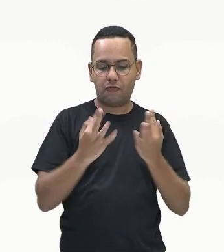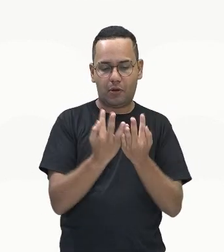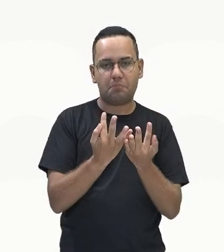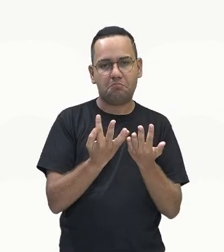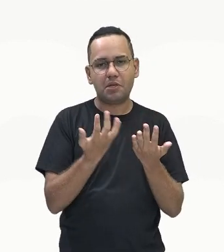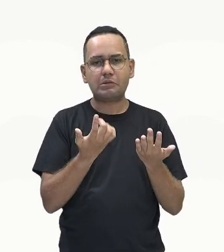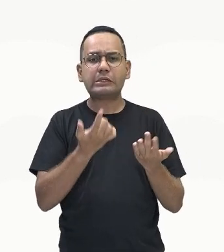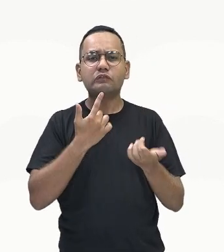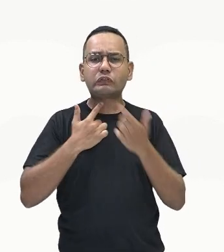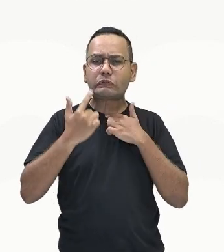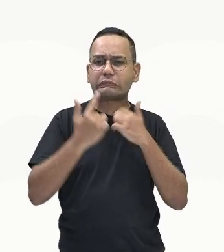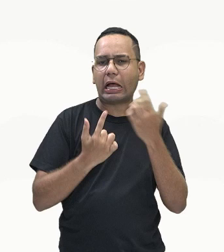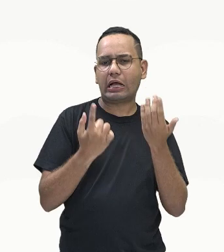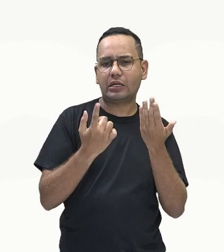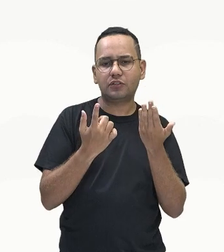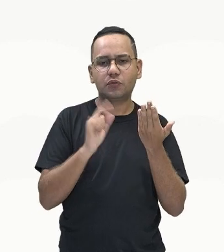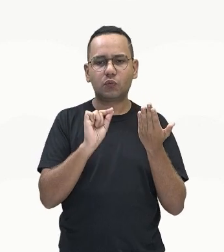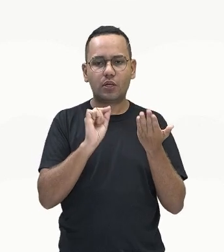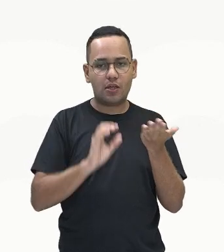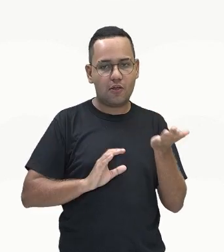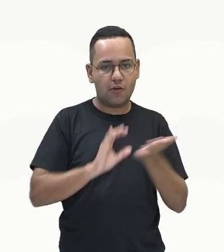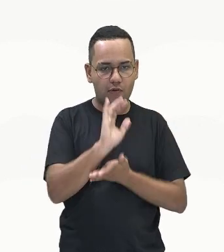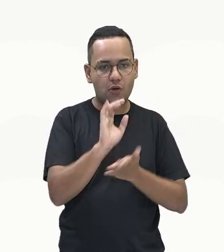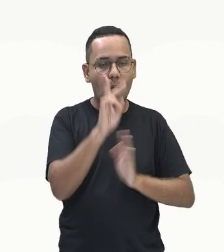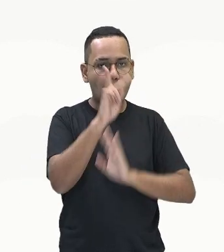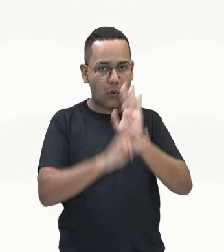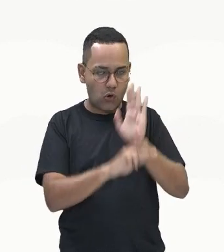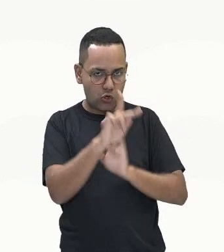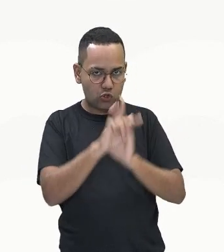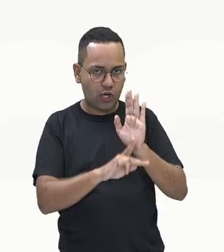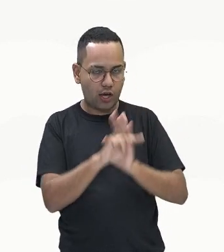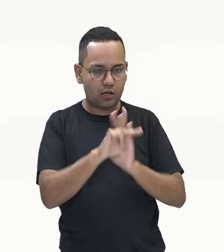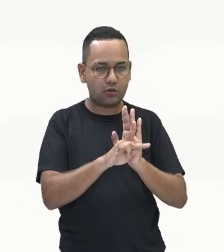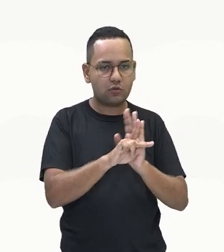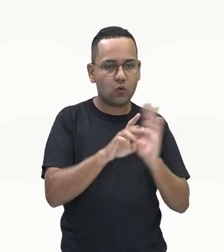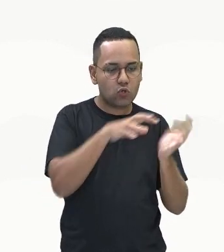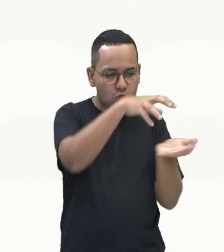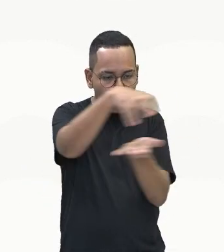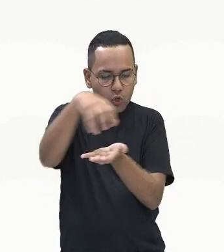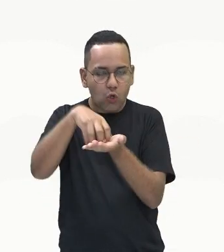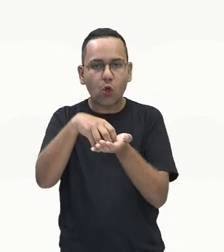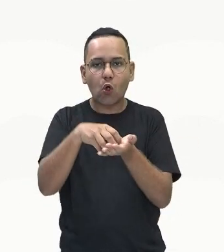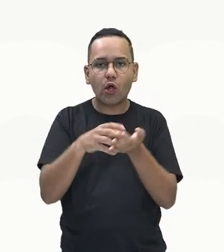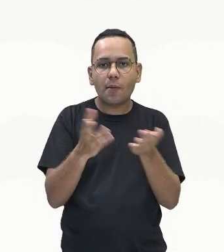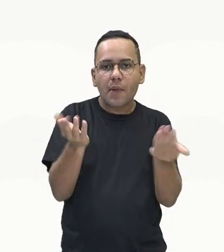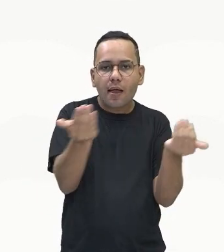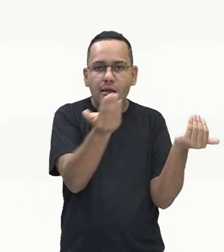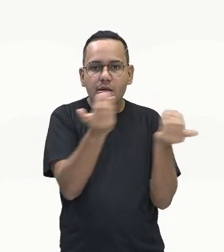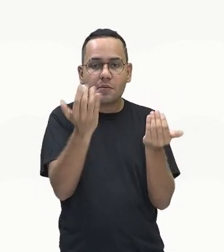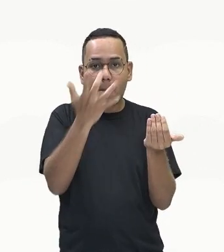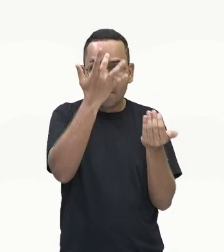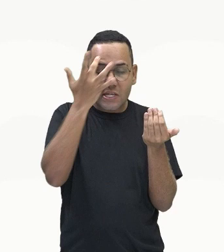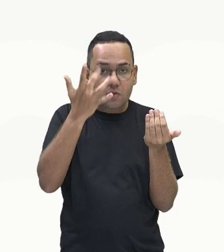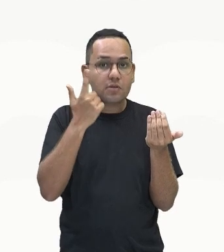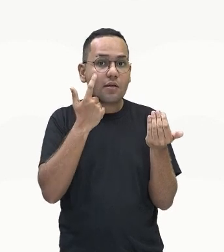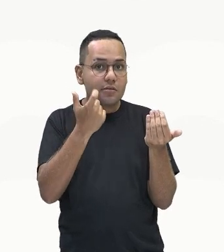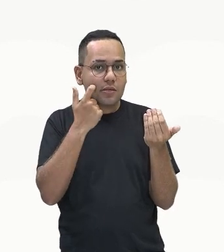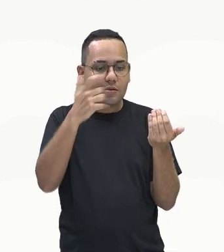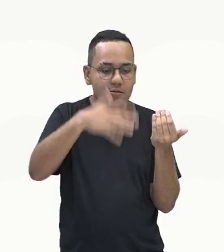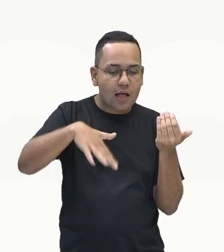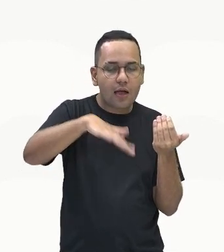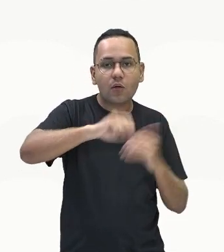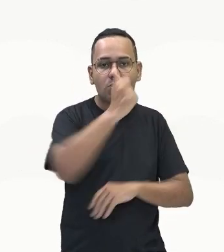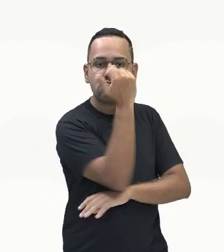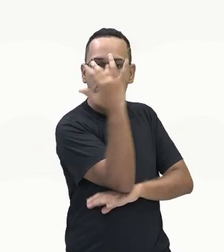projeto de ecoturismo, construindo algumas cabanas para receber turistas interessados em explorar